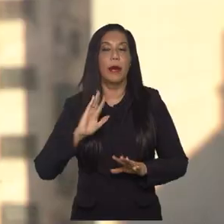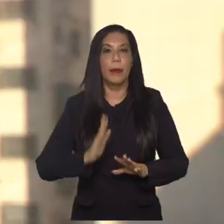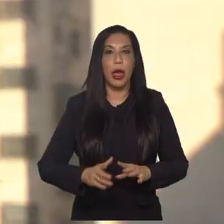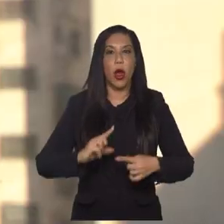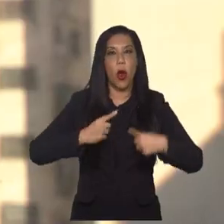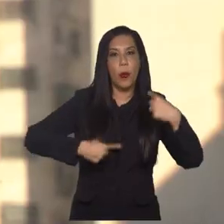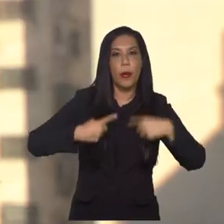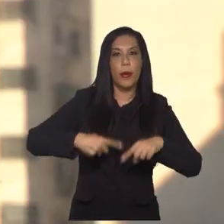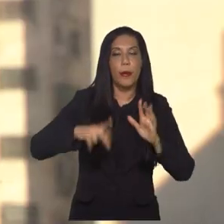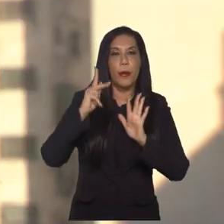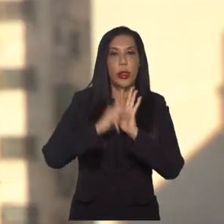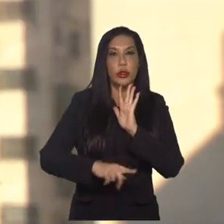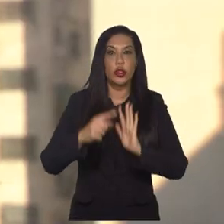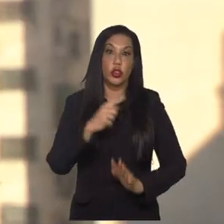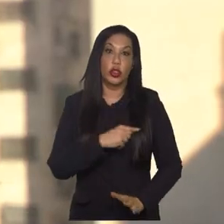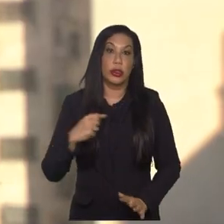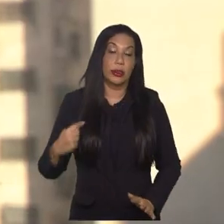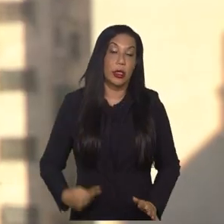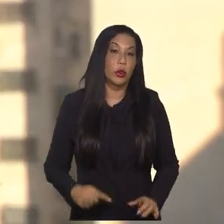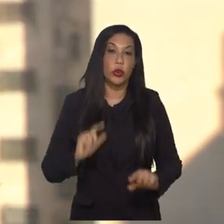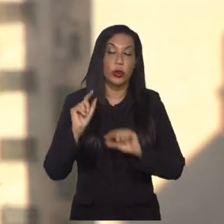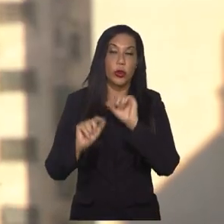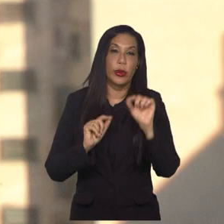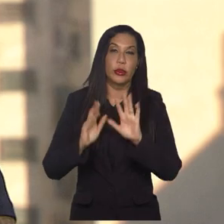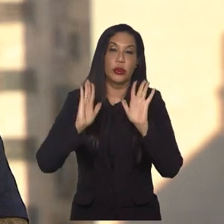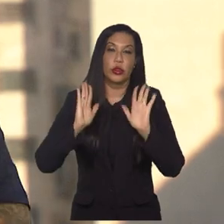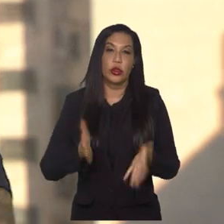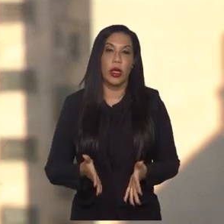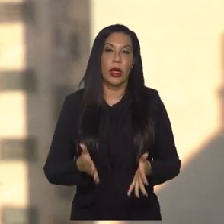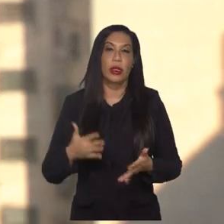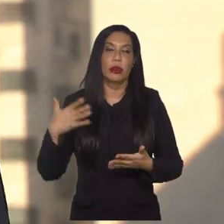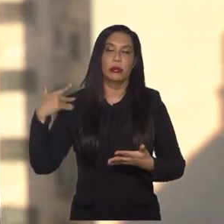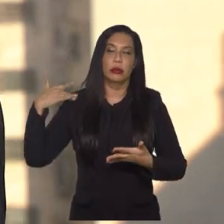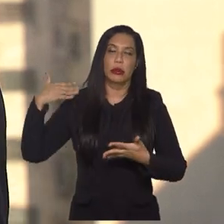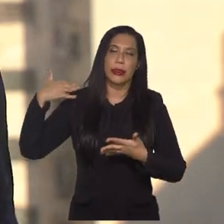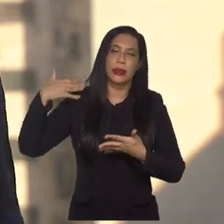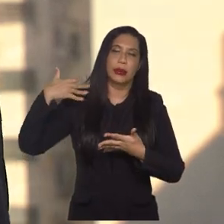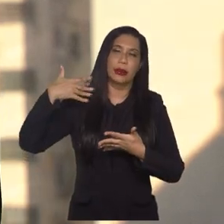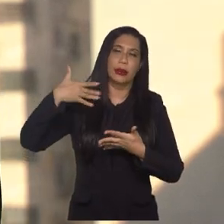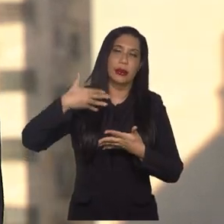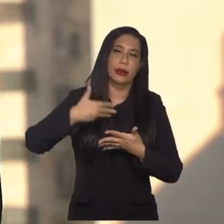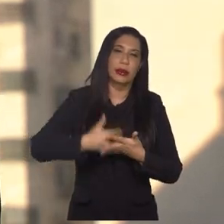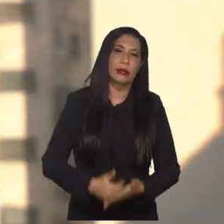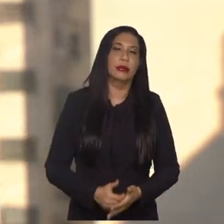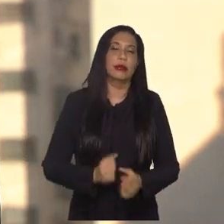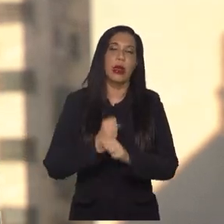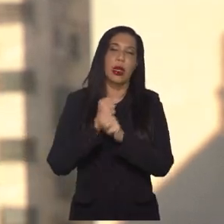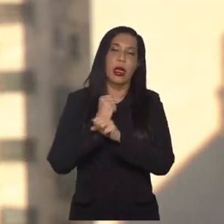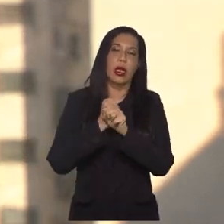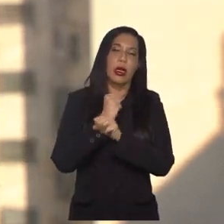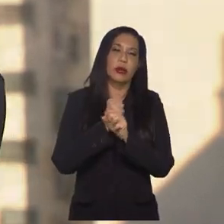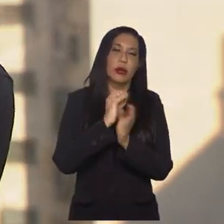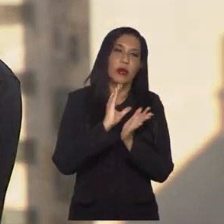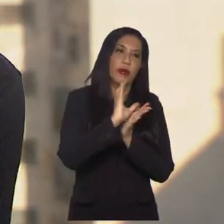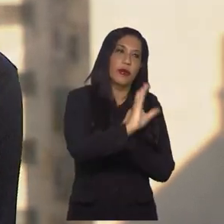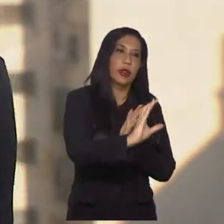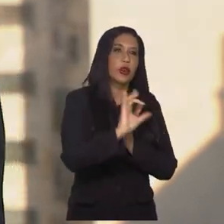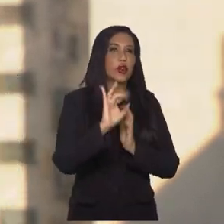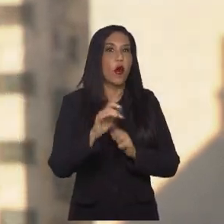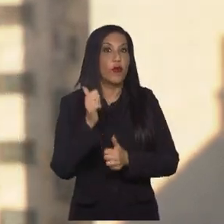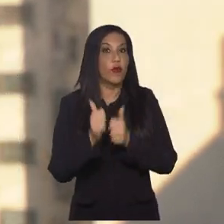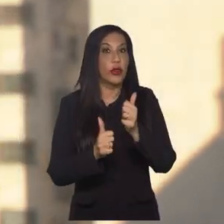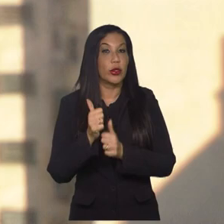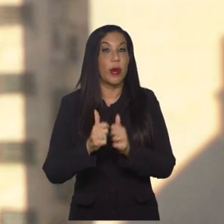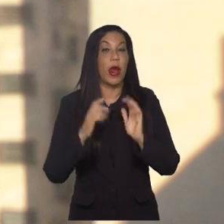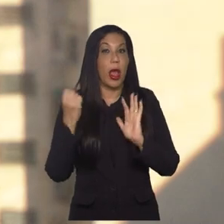chinesa é uma coisa que já vem realmente de muitas décadas, é um plano a longo prazo, mas não é só no futebol também, sim, né?